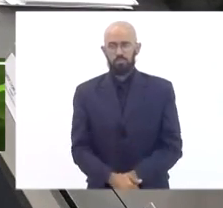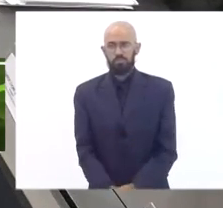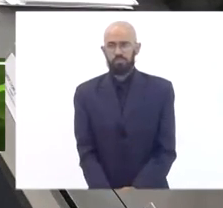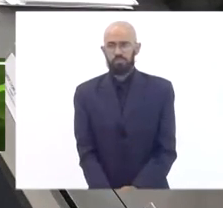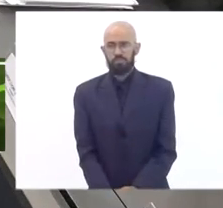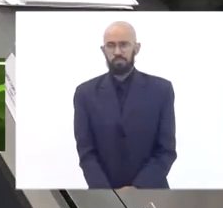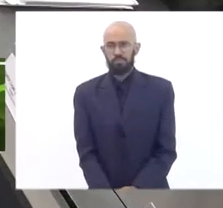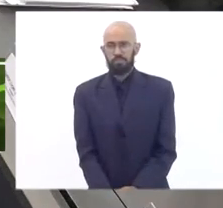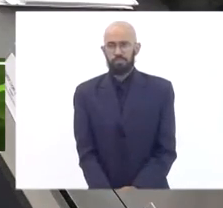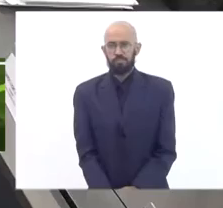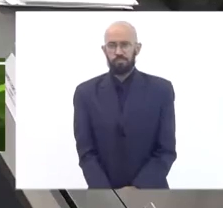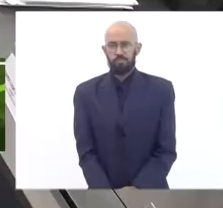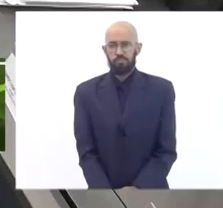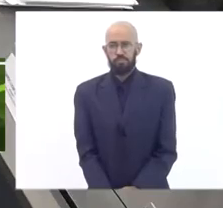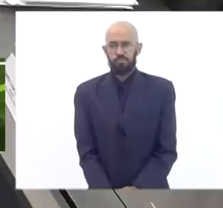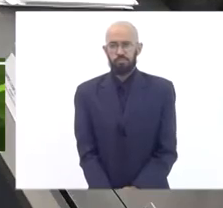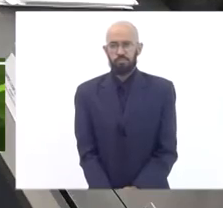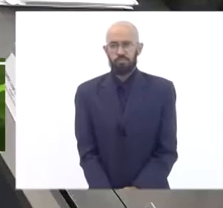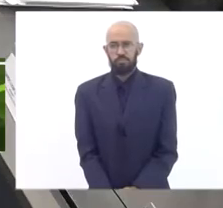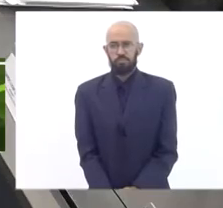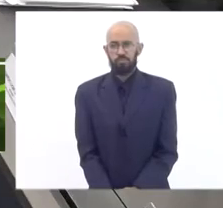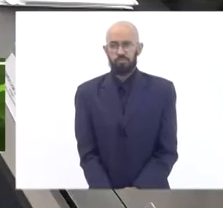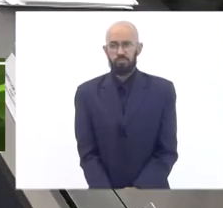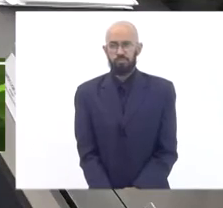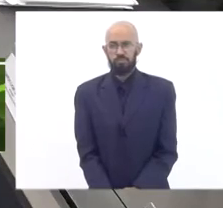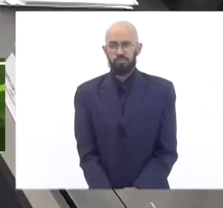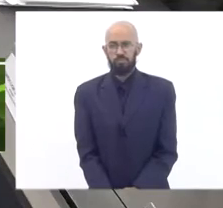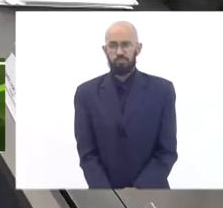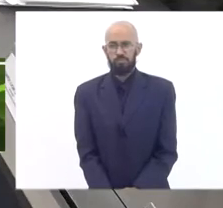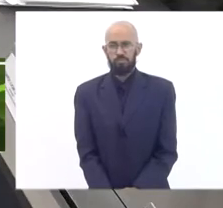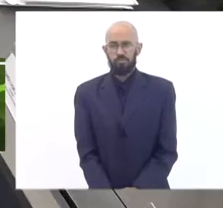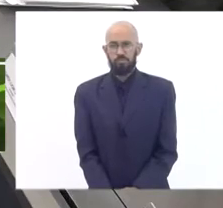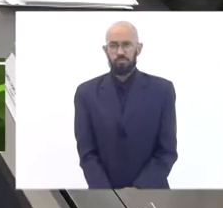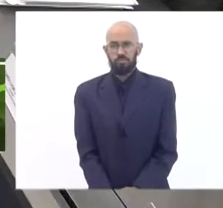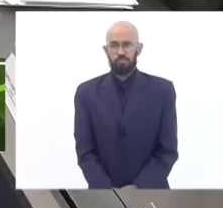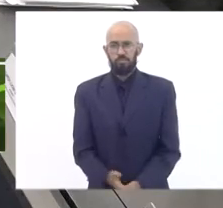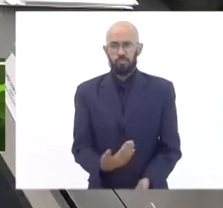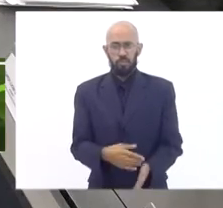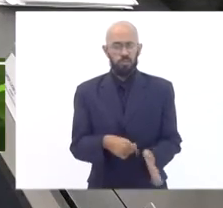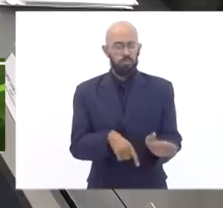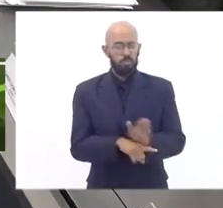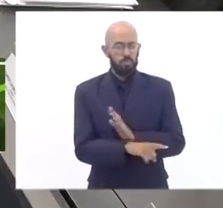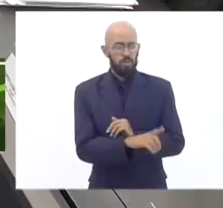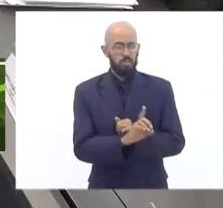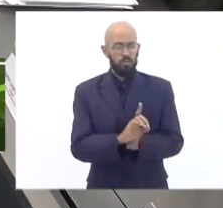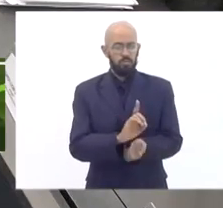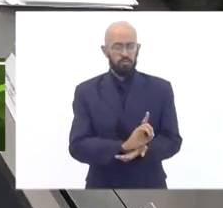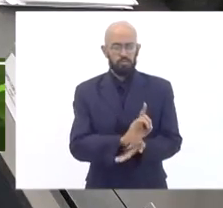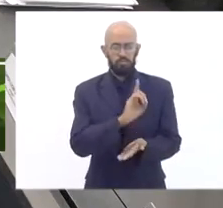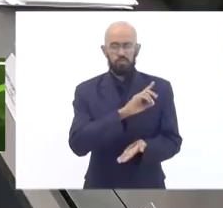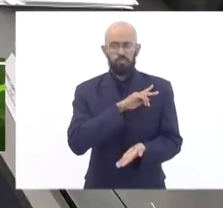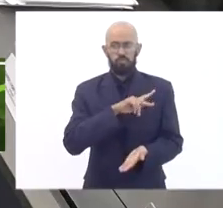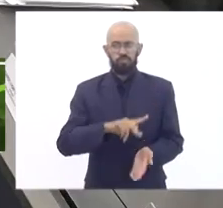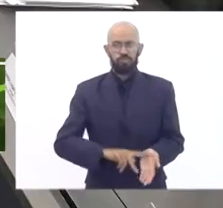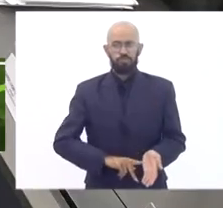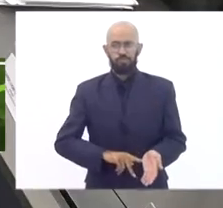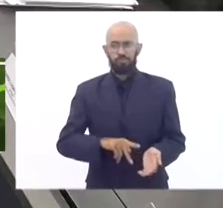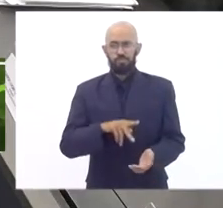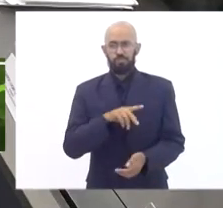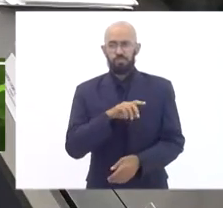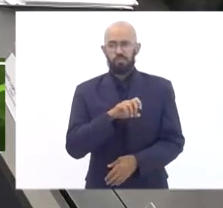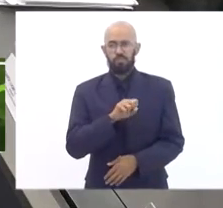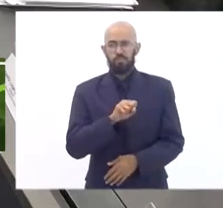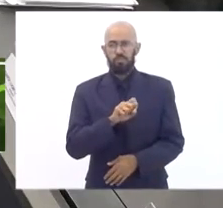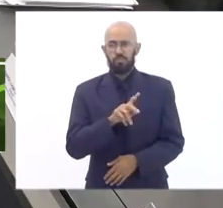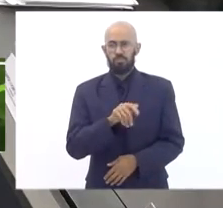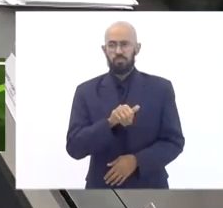Depois eu queria também. Sim. Queria perguntar ao diretor-presidente da Supervia, senhor Antônio Carlos